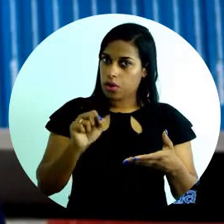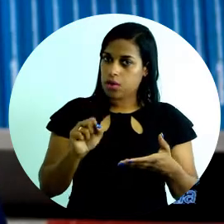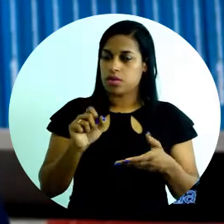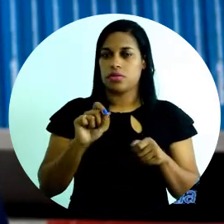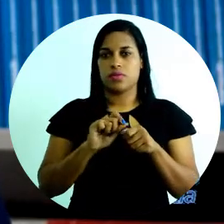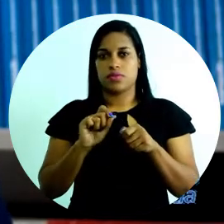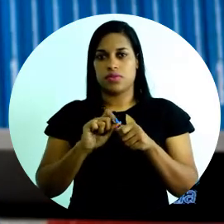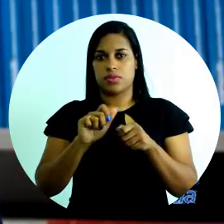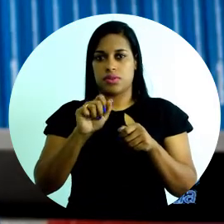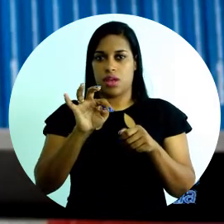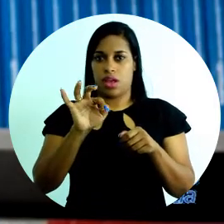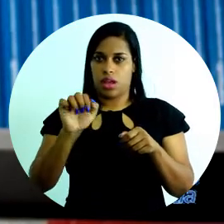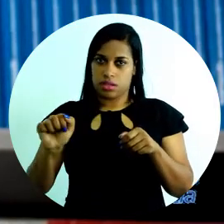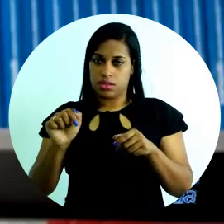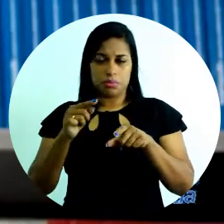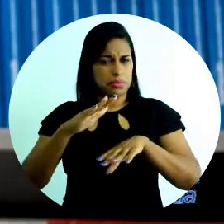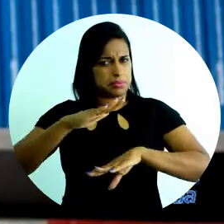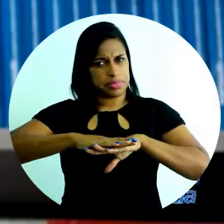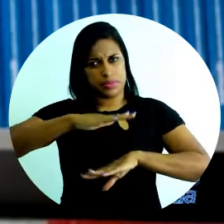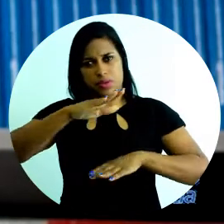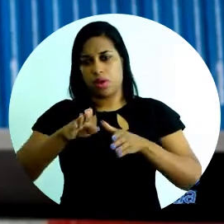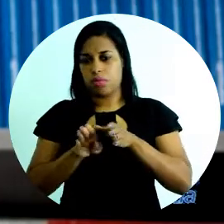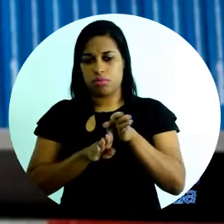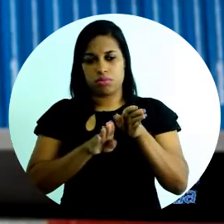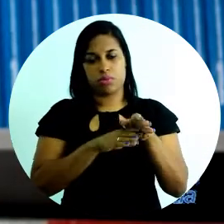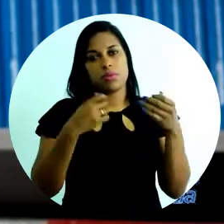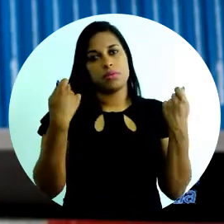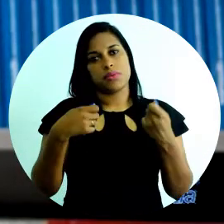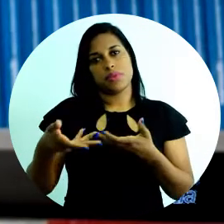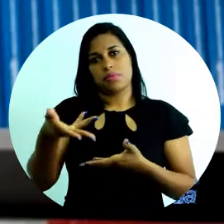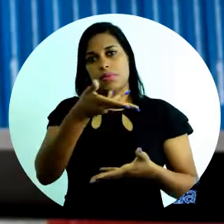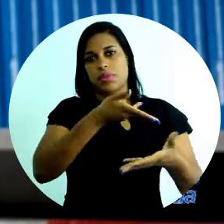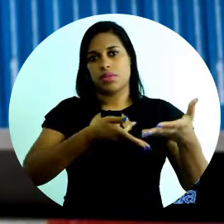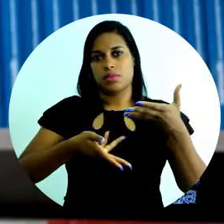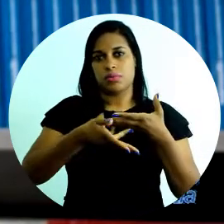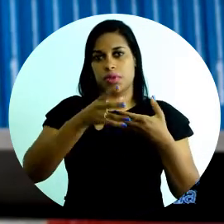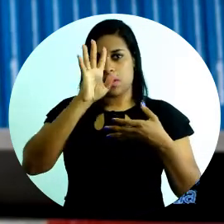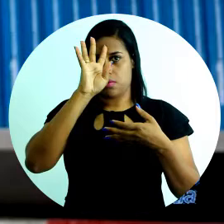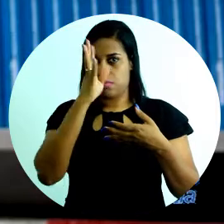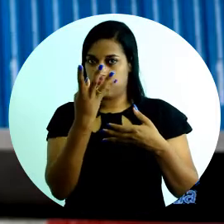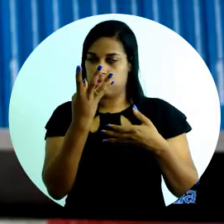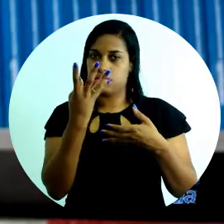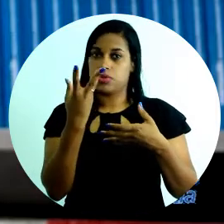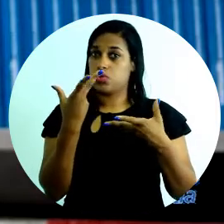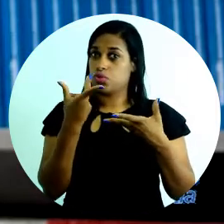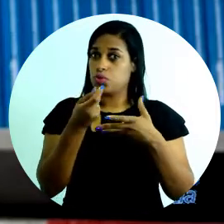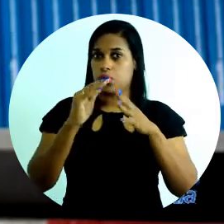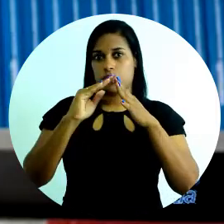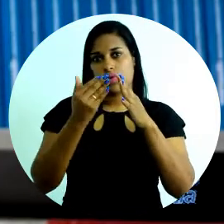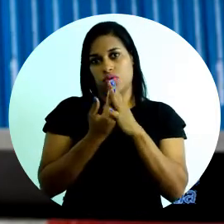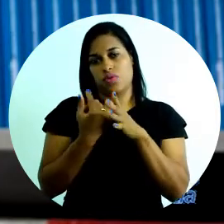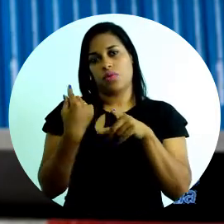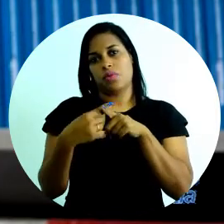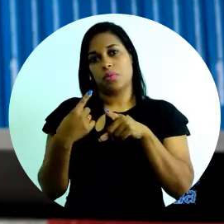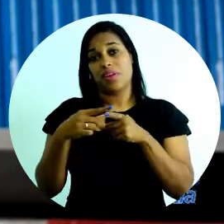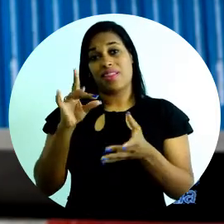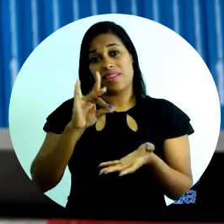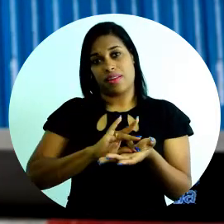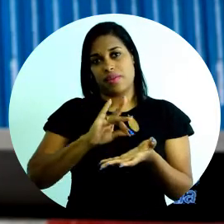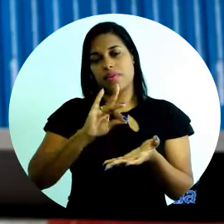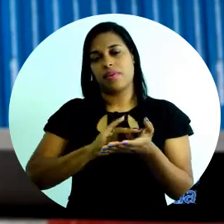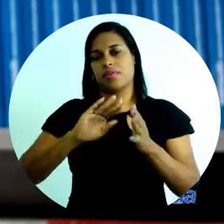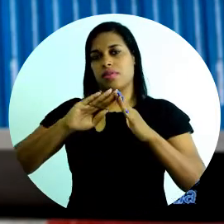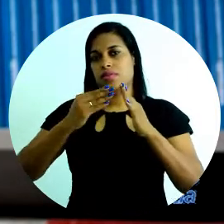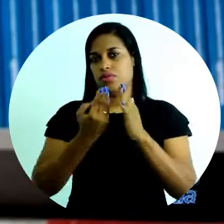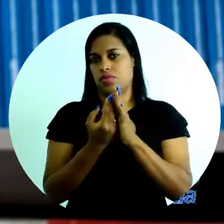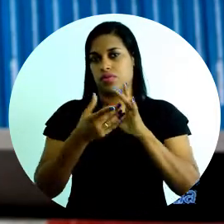possa realizar ata, mas o conselho escolar é muito mais do que isso, ele precisa participar de todas as decisões da escola, porque de fato